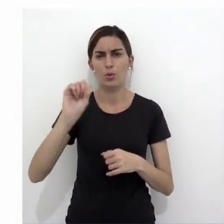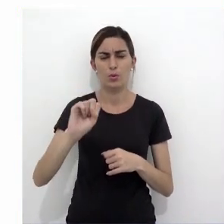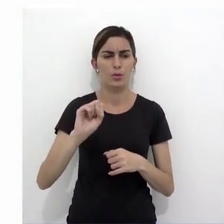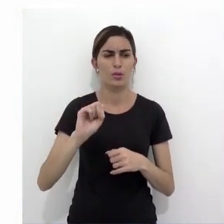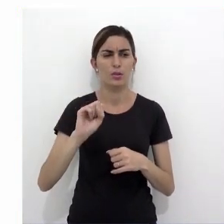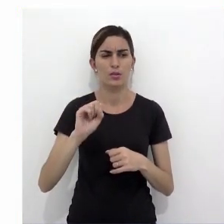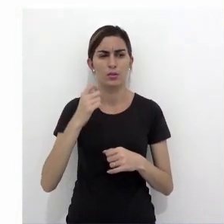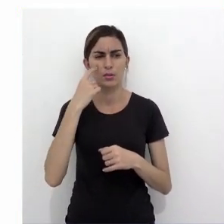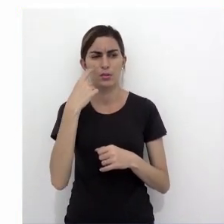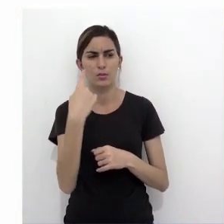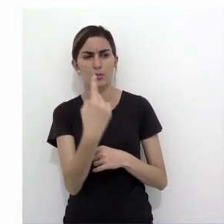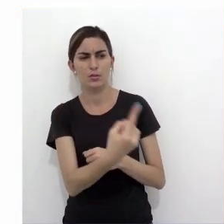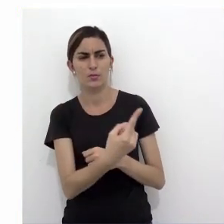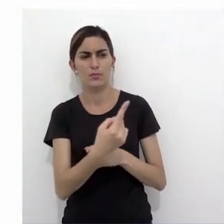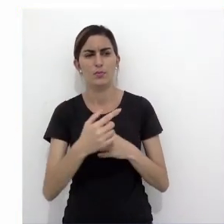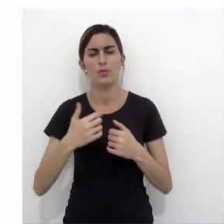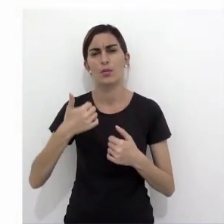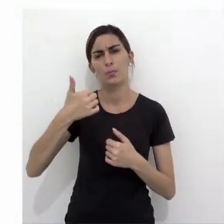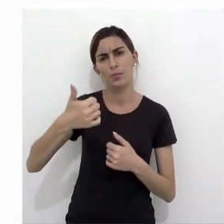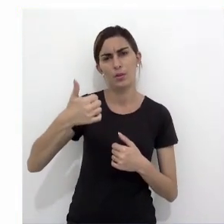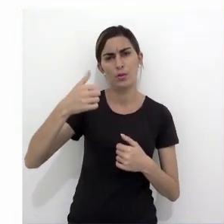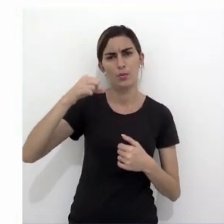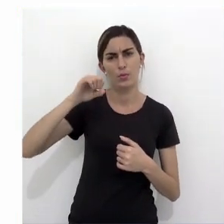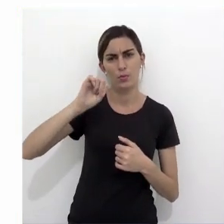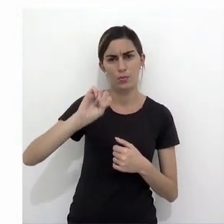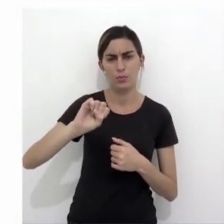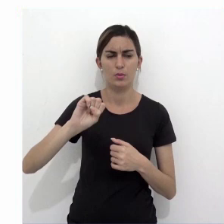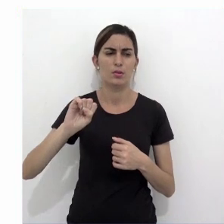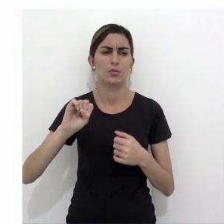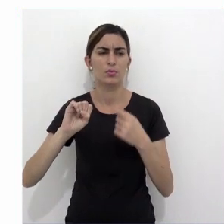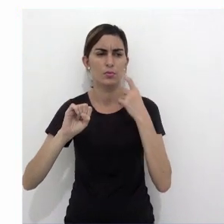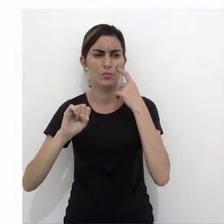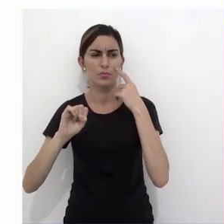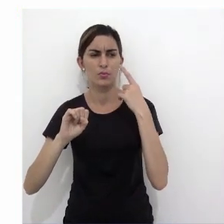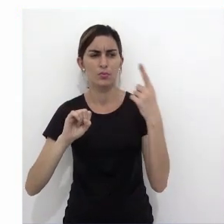1889. Dom Pedro II, em 1888,